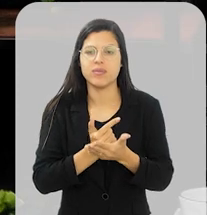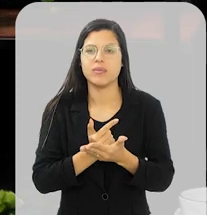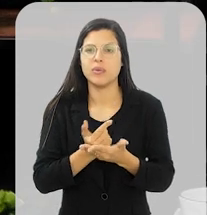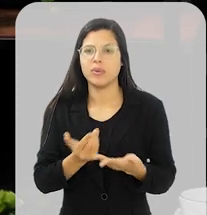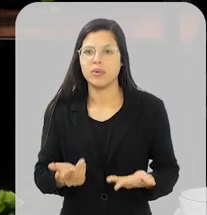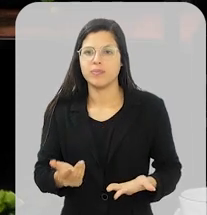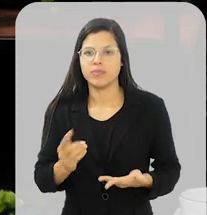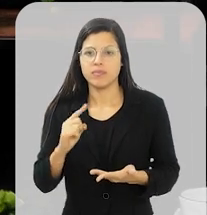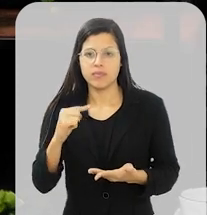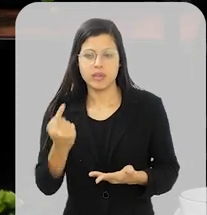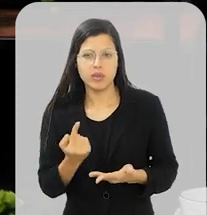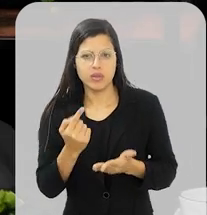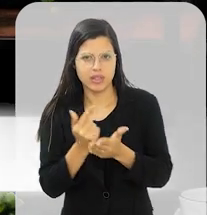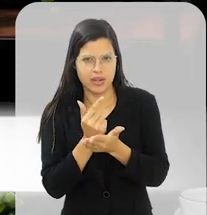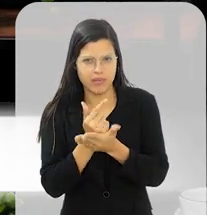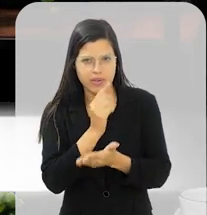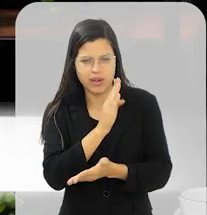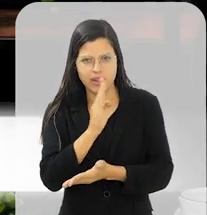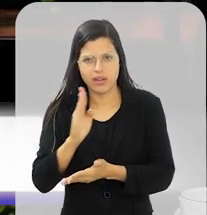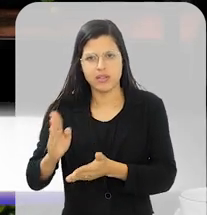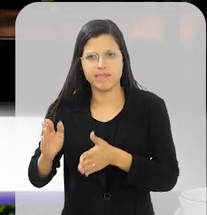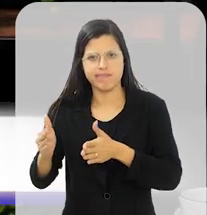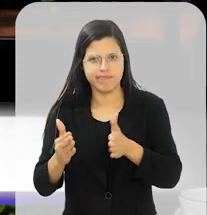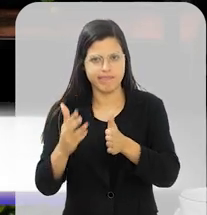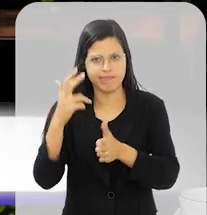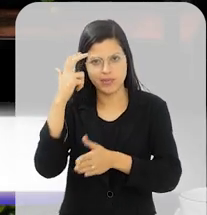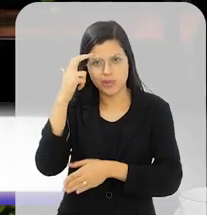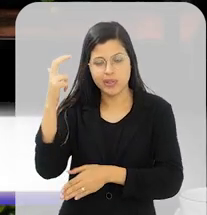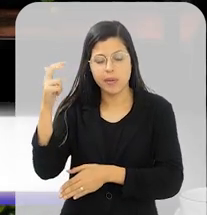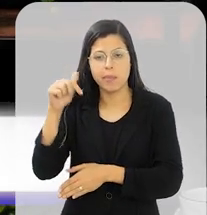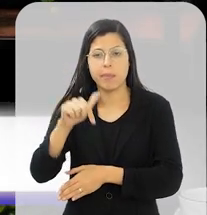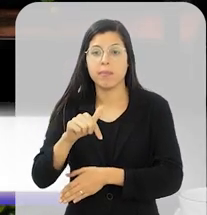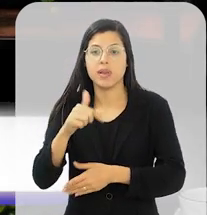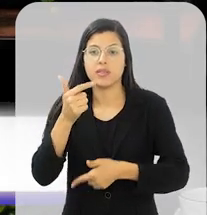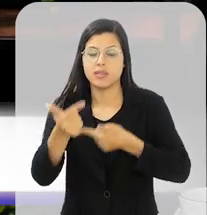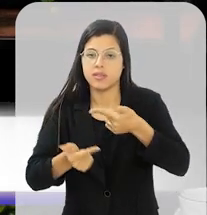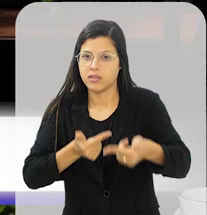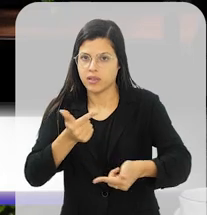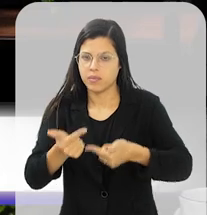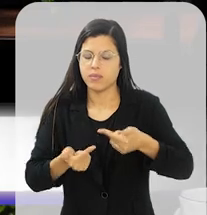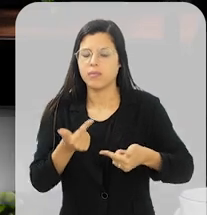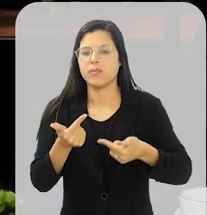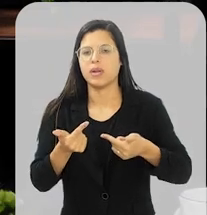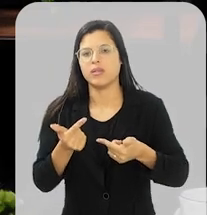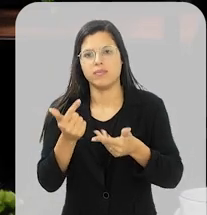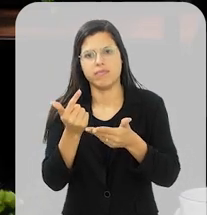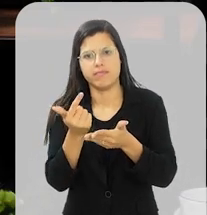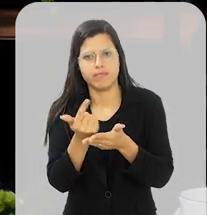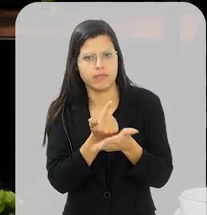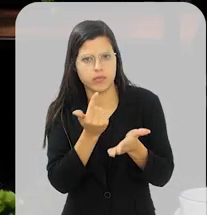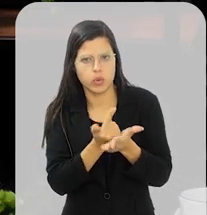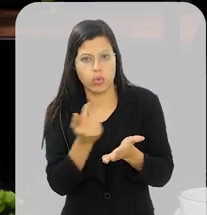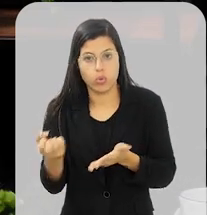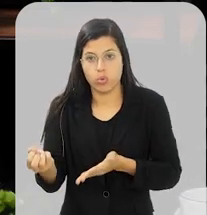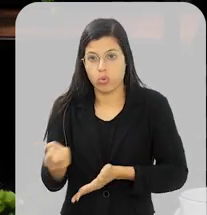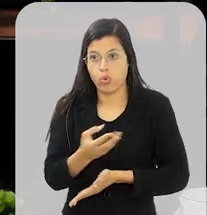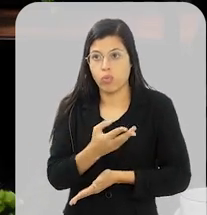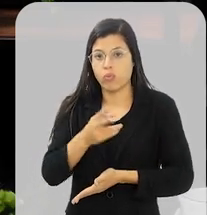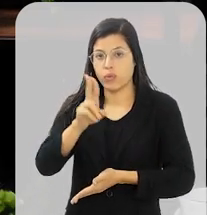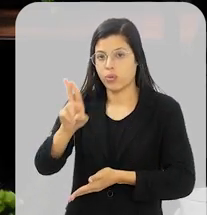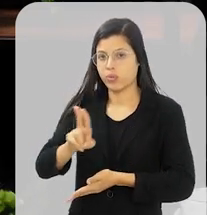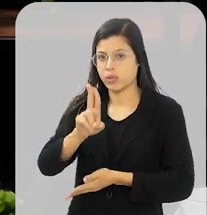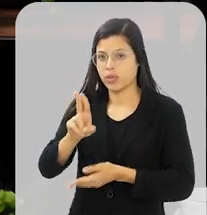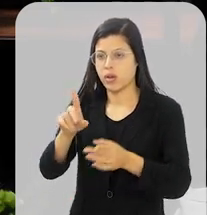né, a nossa livraria, a Livraria Caminhos do Saber, e a gente trabalha com livros novos e usados,